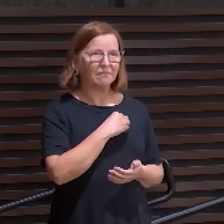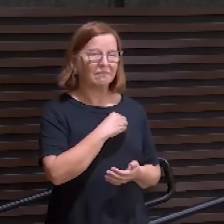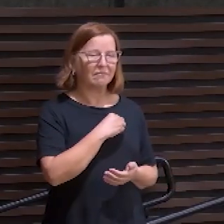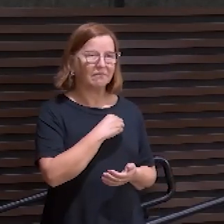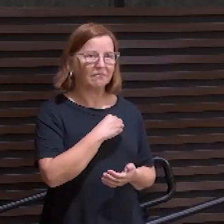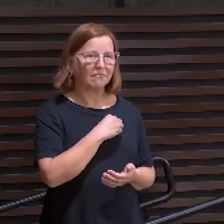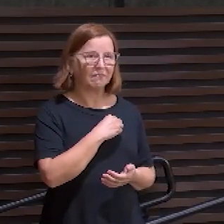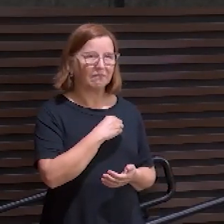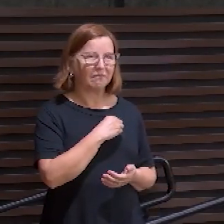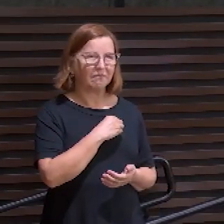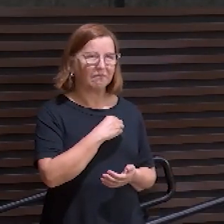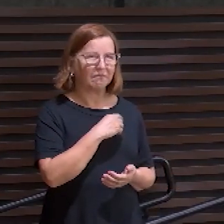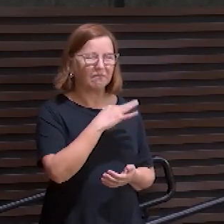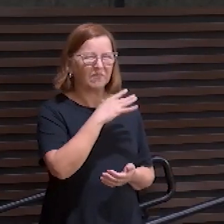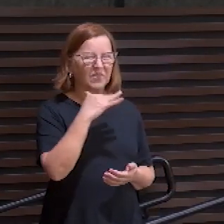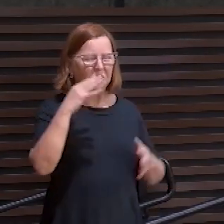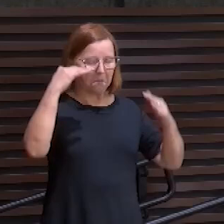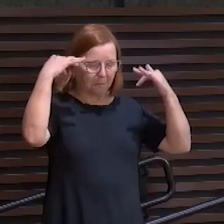O cheiro do suor.